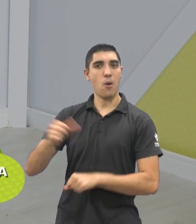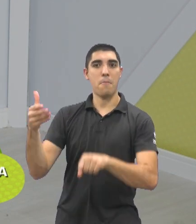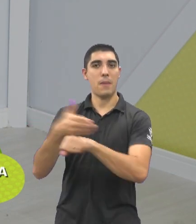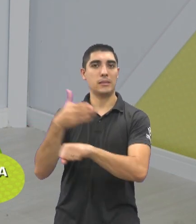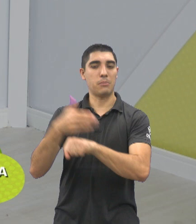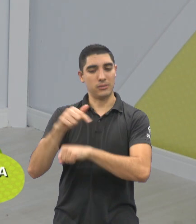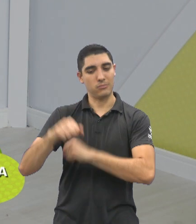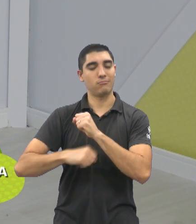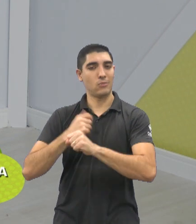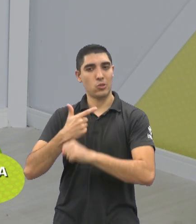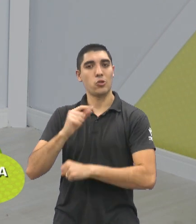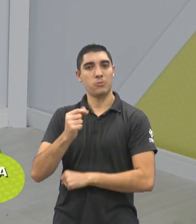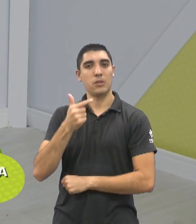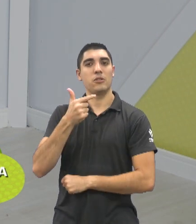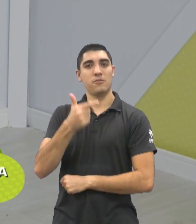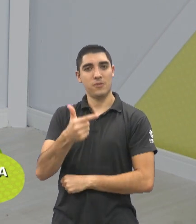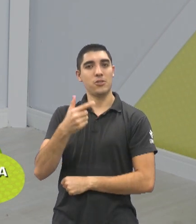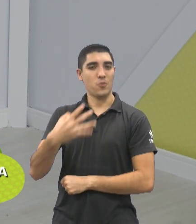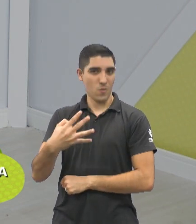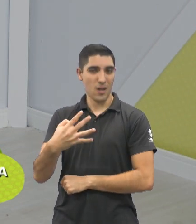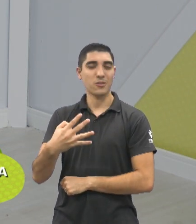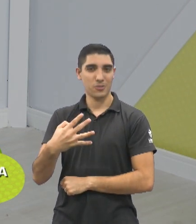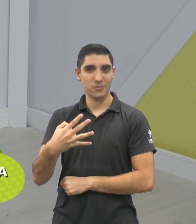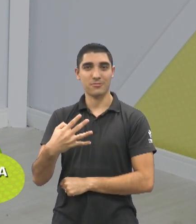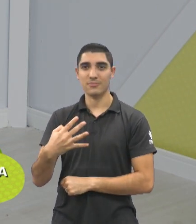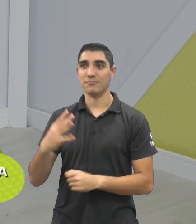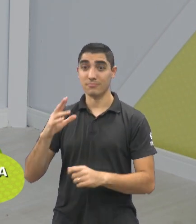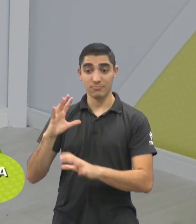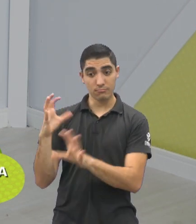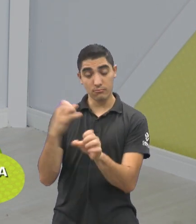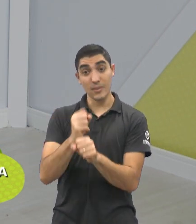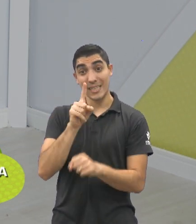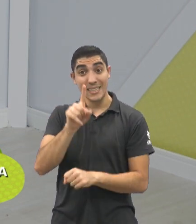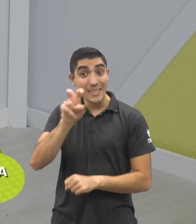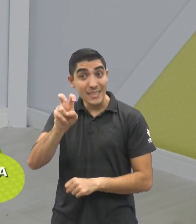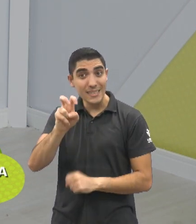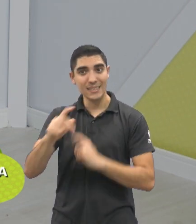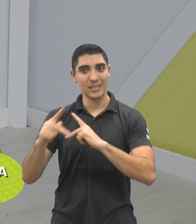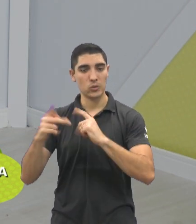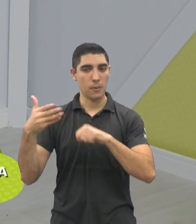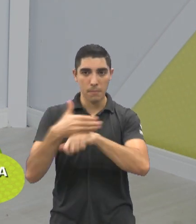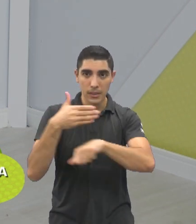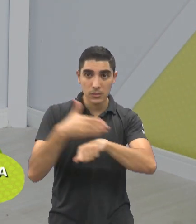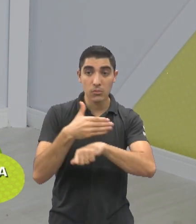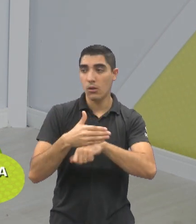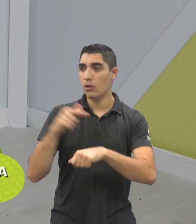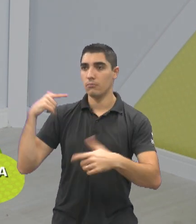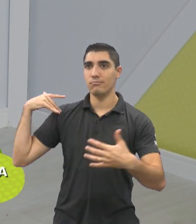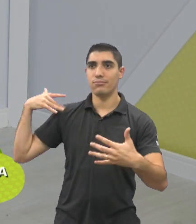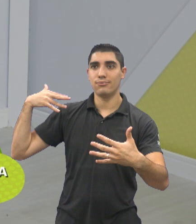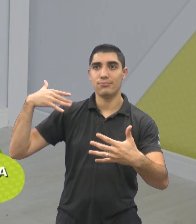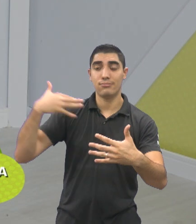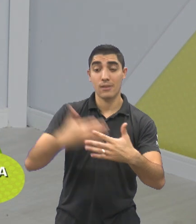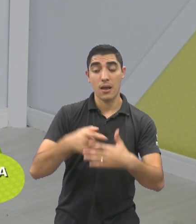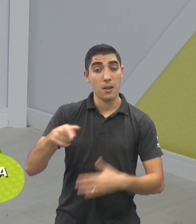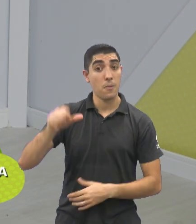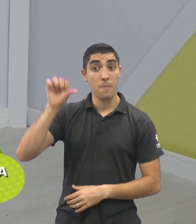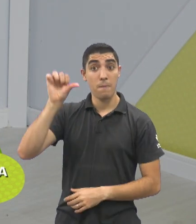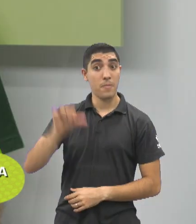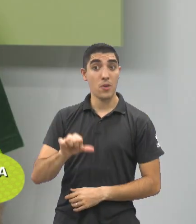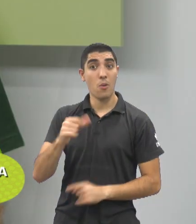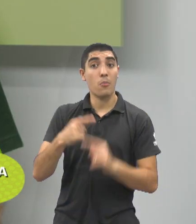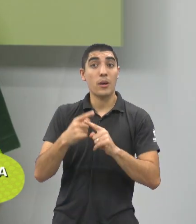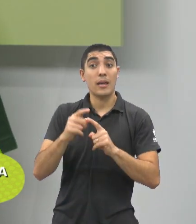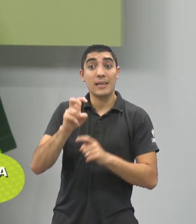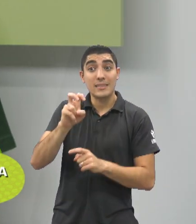2 anos fora, né? De 15 edições, é a pior participação do São José, o pior início de NBB da temporada. A